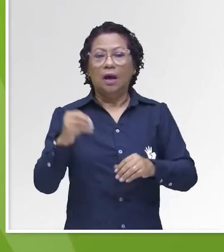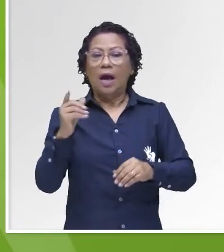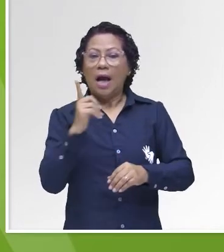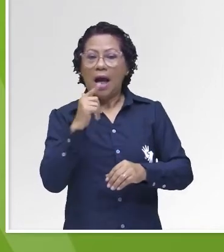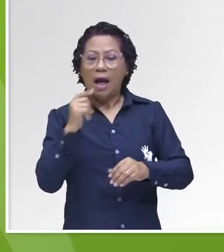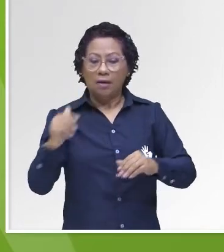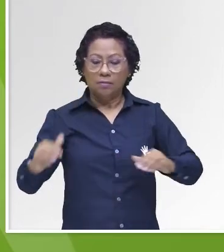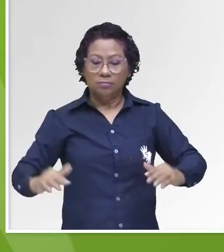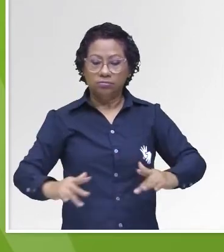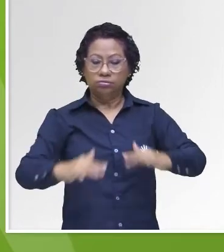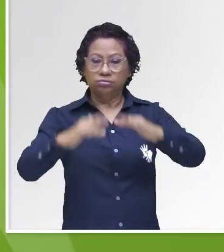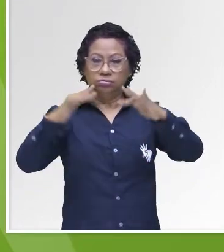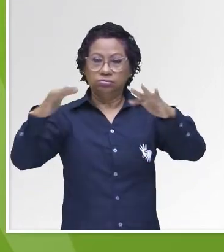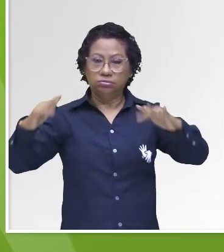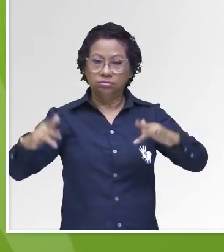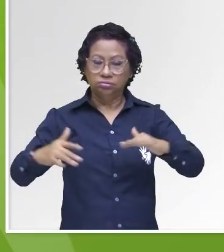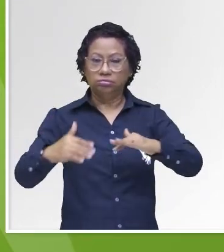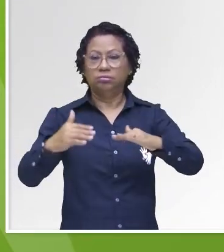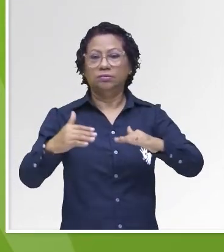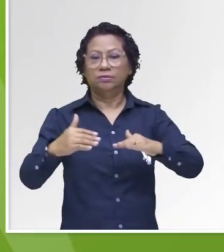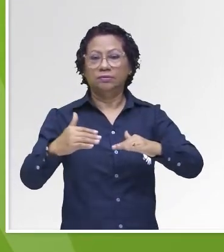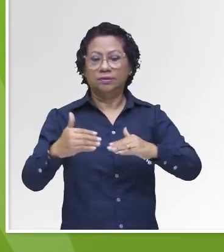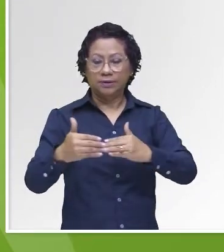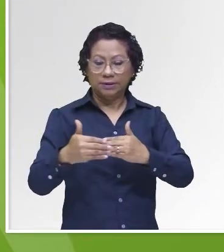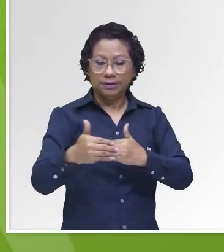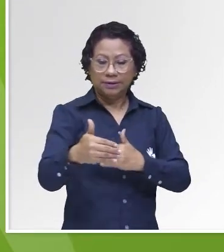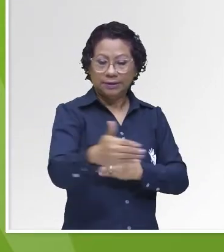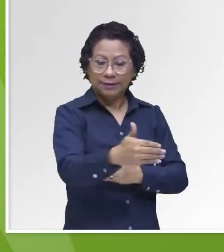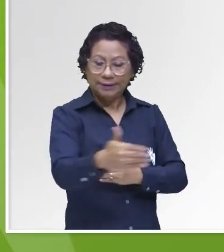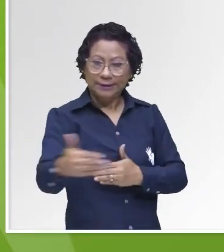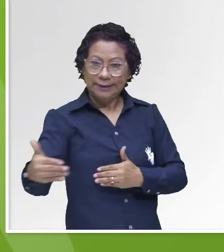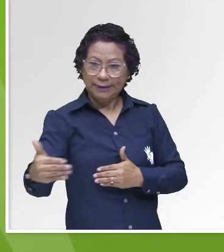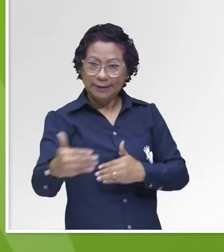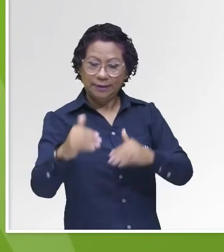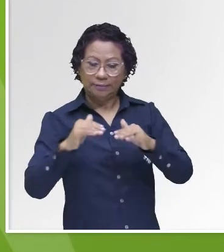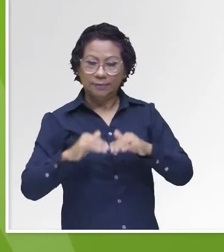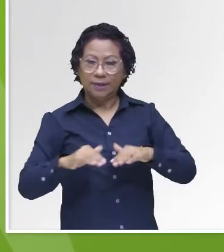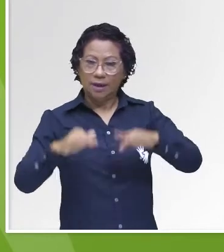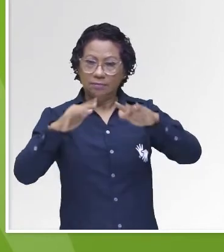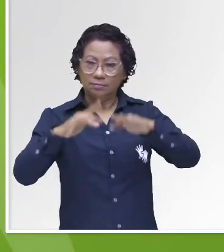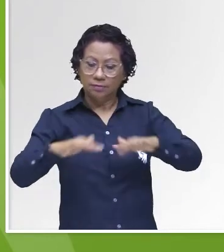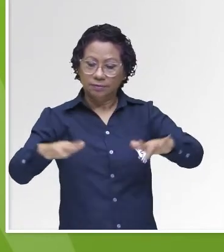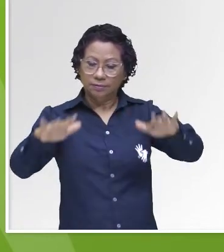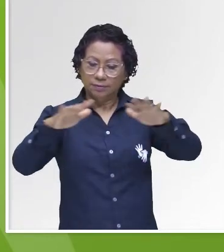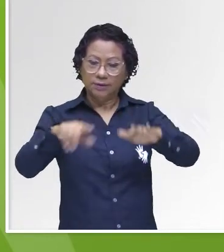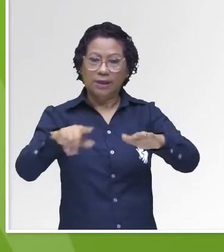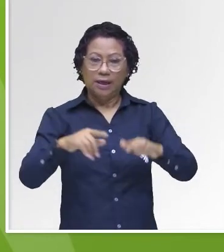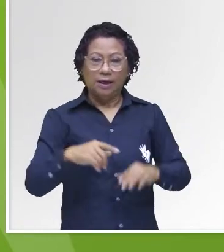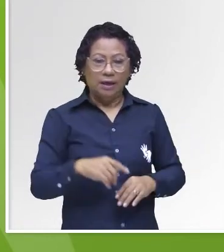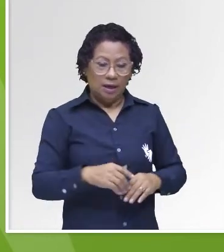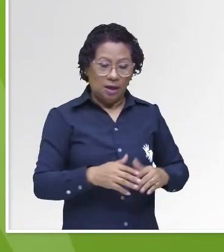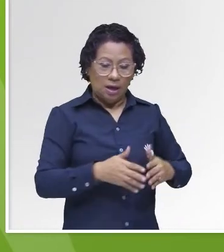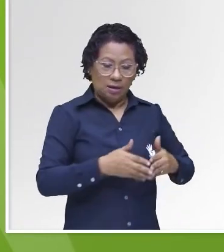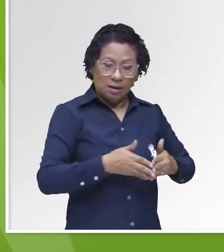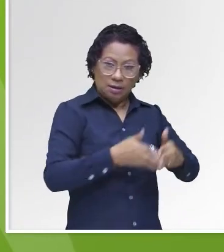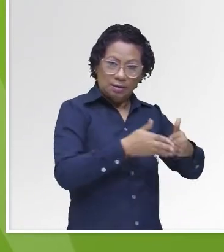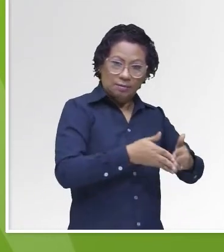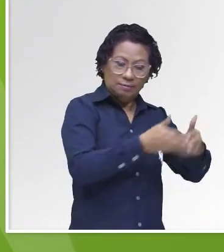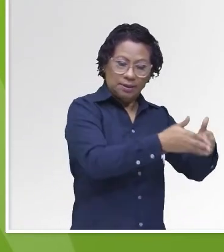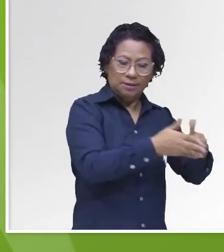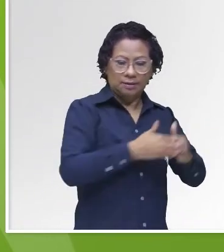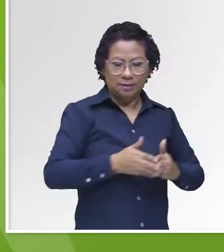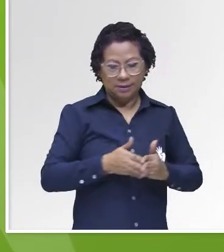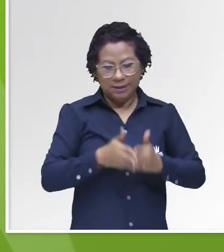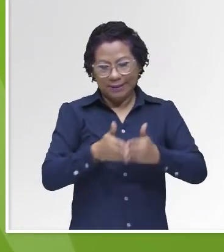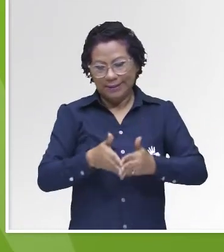para frente. O barco continua indo para o outro lado do rio. É normal. Só que o resultado